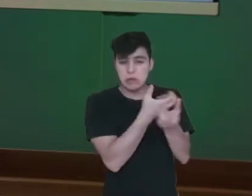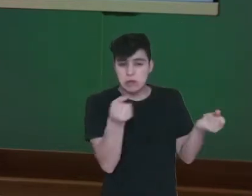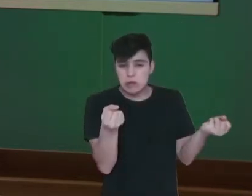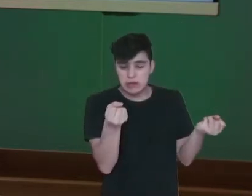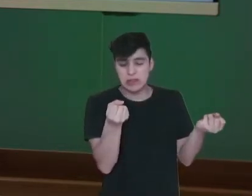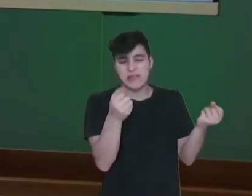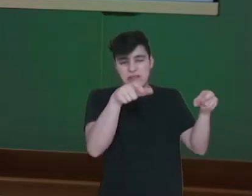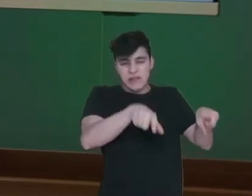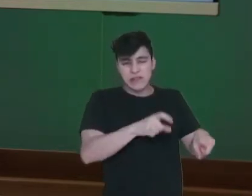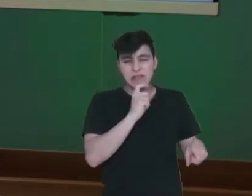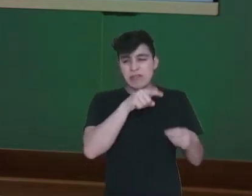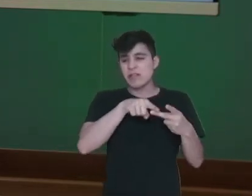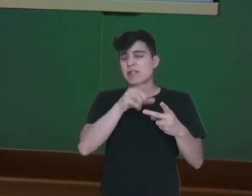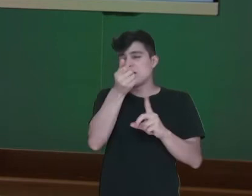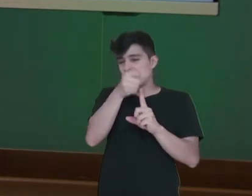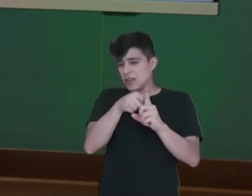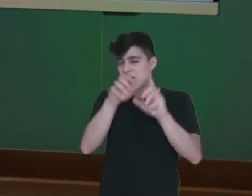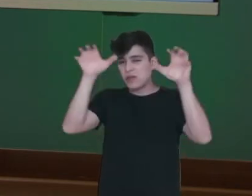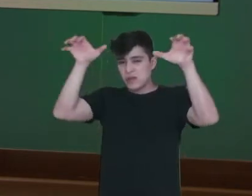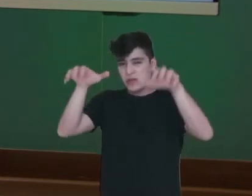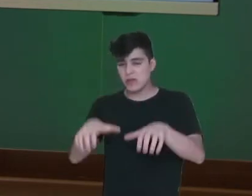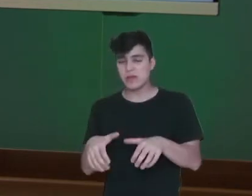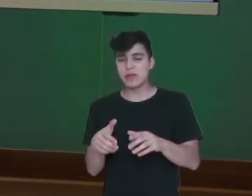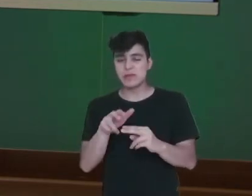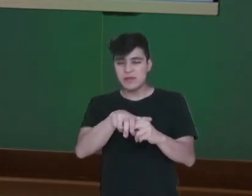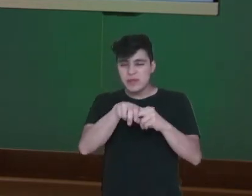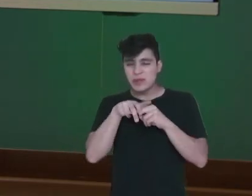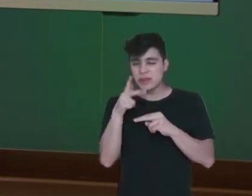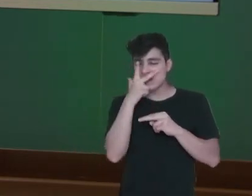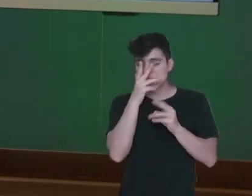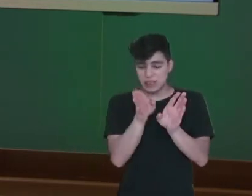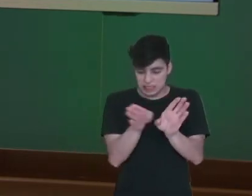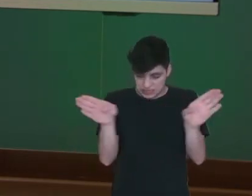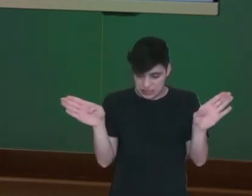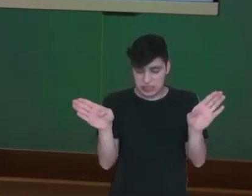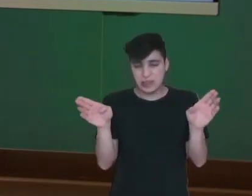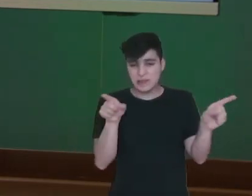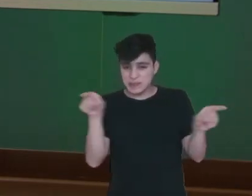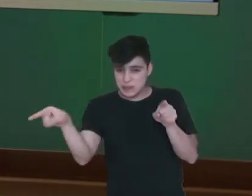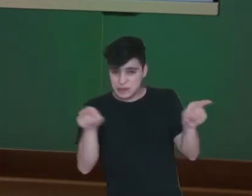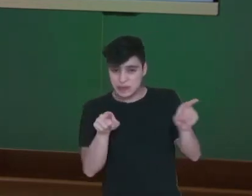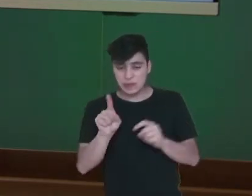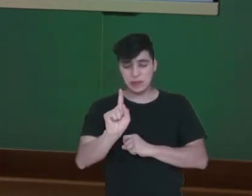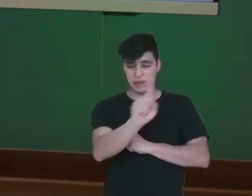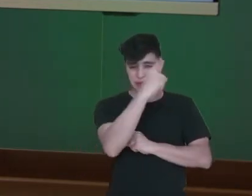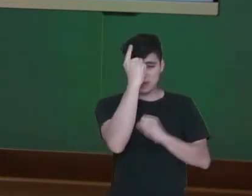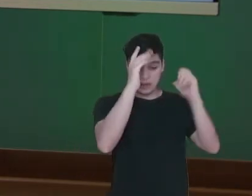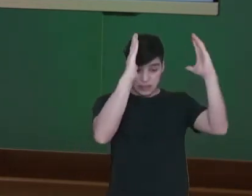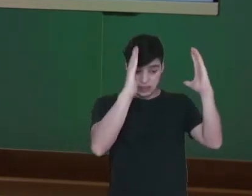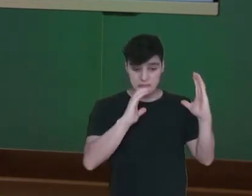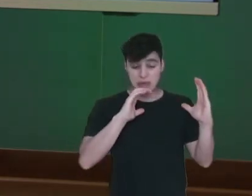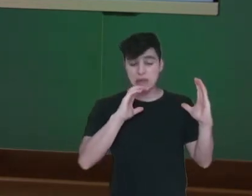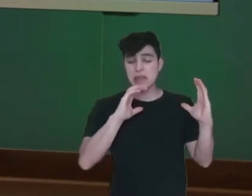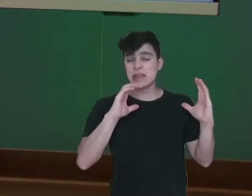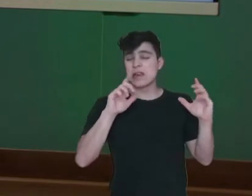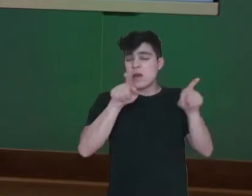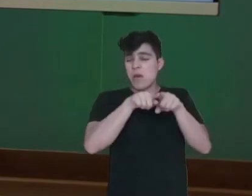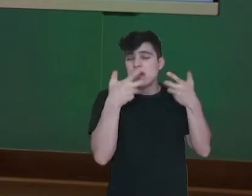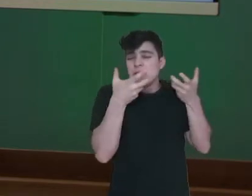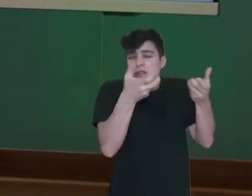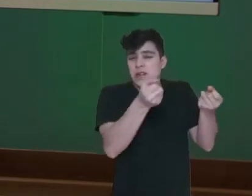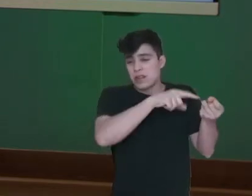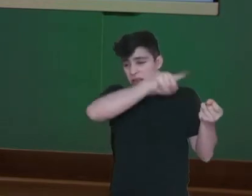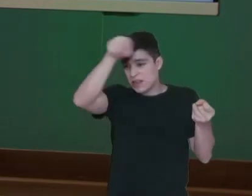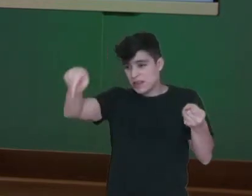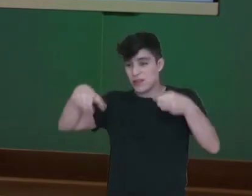meses chuvoso. Por isso, 2 estações bem definidas, né? Uma estação seca e uma estação